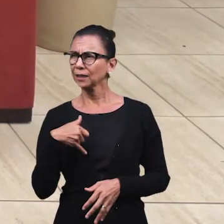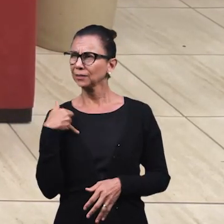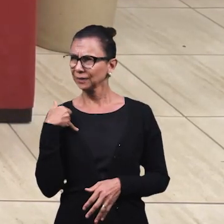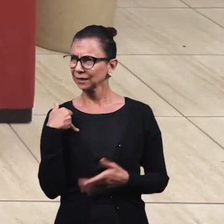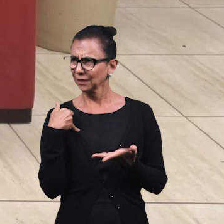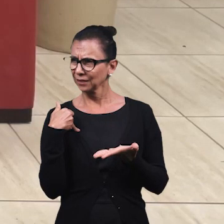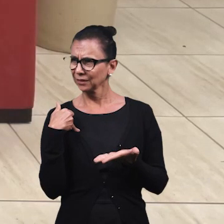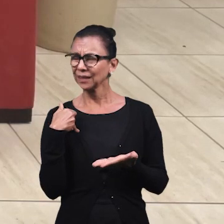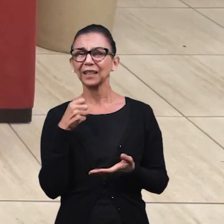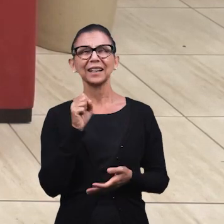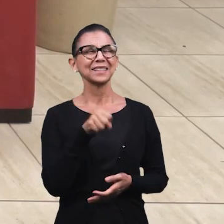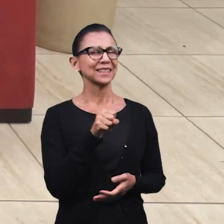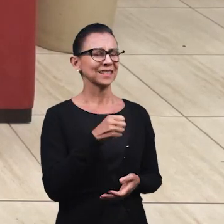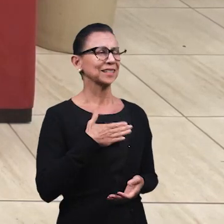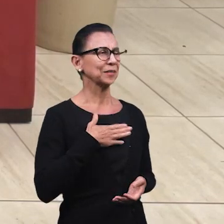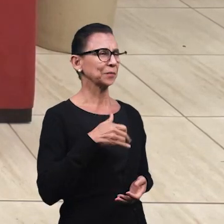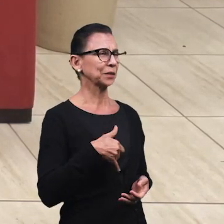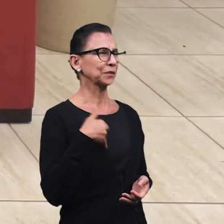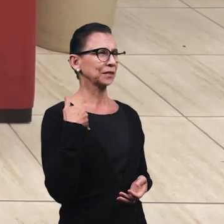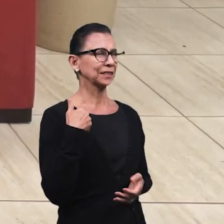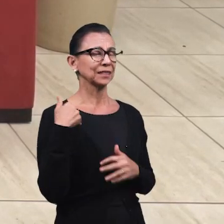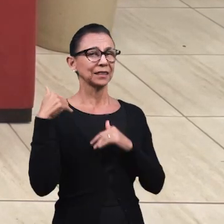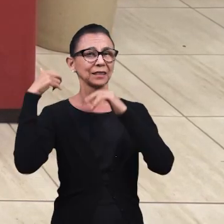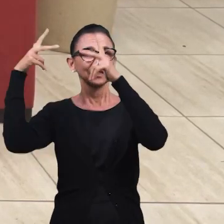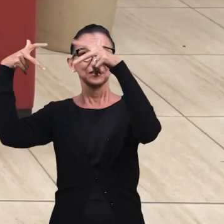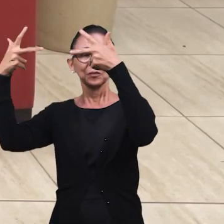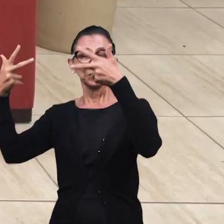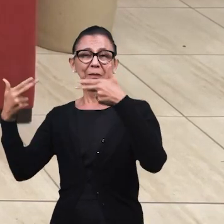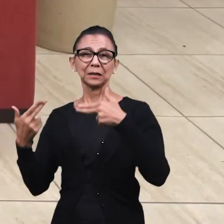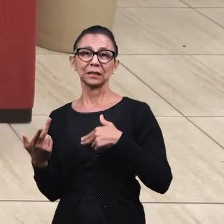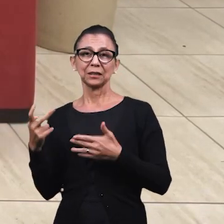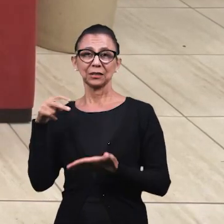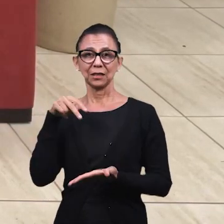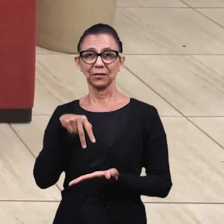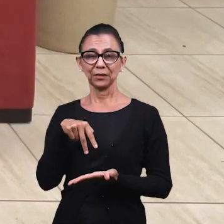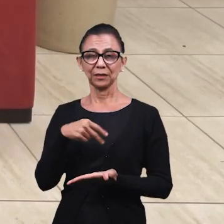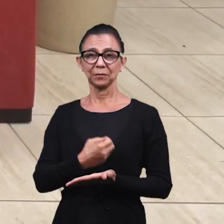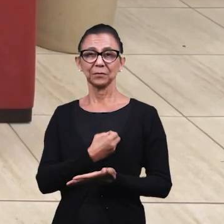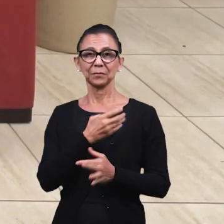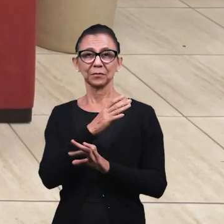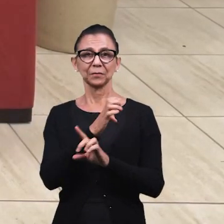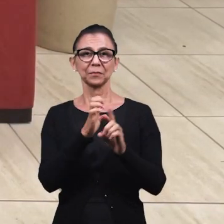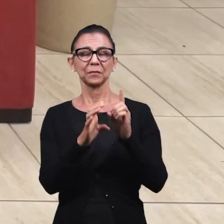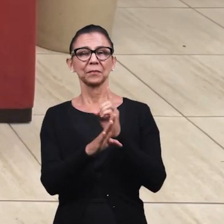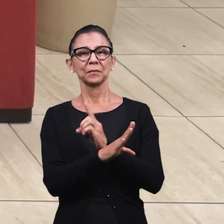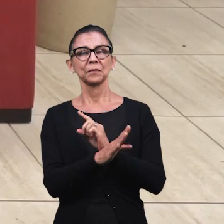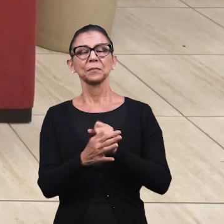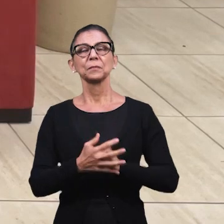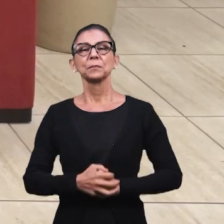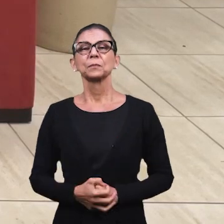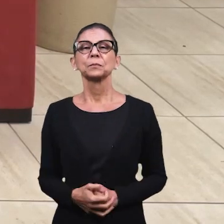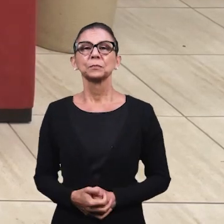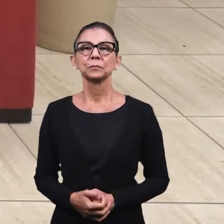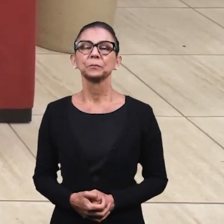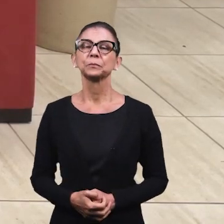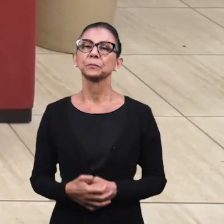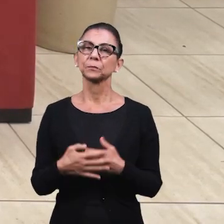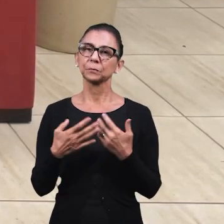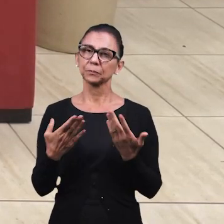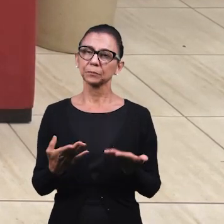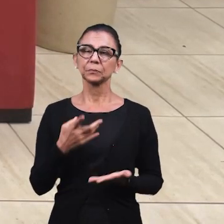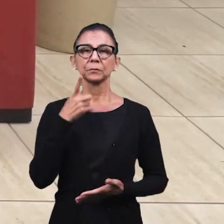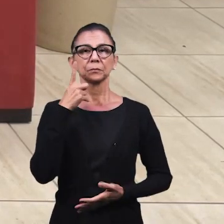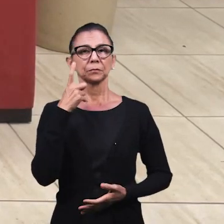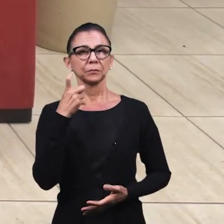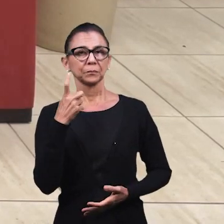que era inclusive seu aniversário, não é isso? Era meu aniversário, recebi um presente, poder participar do EBD. Louvado seja o nome do Senhor.